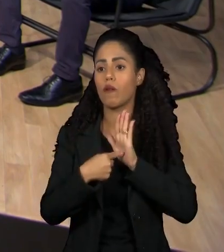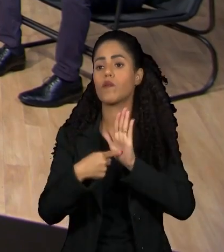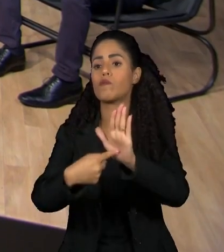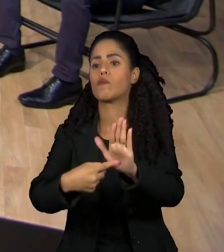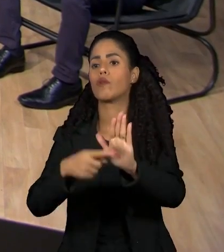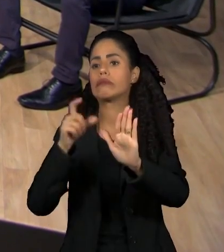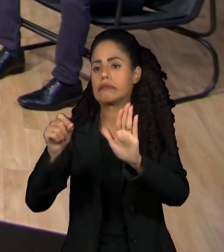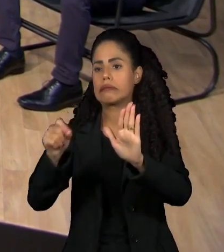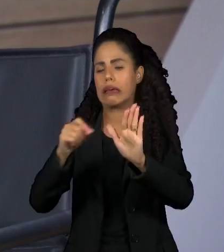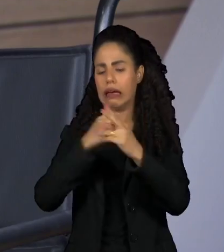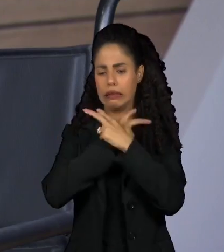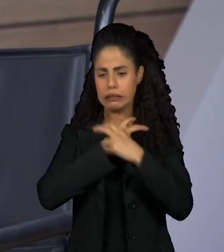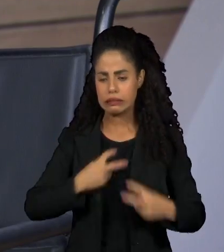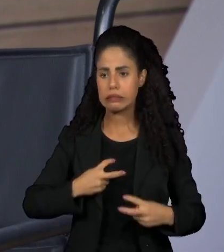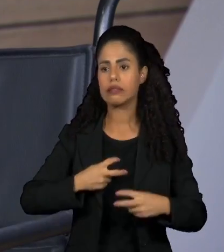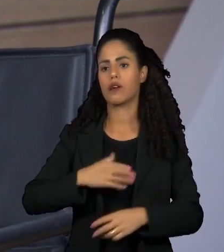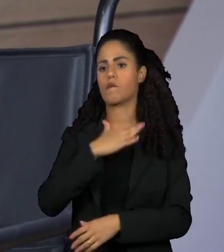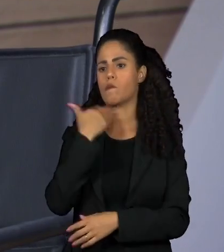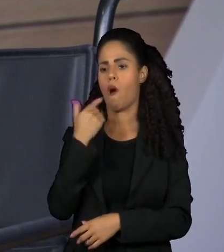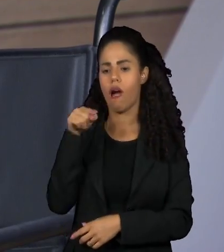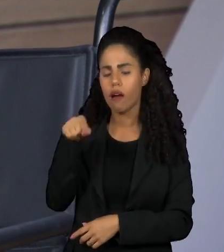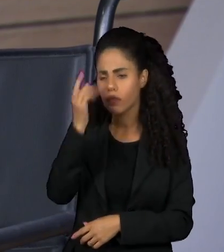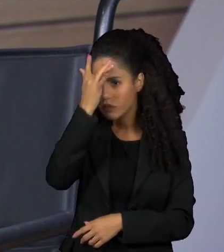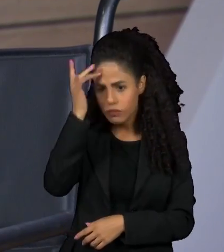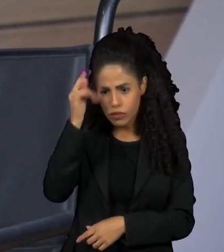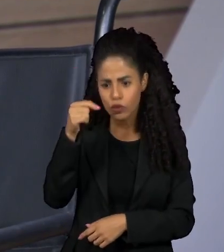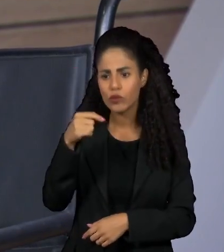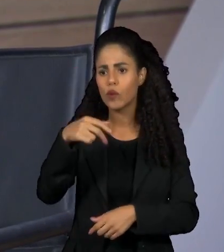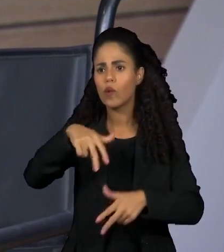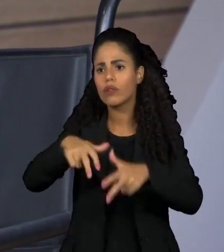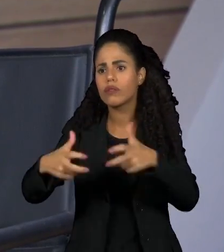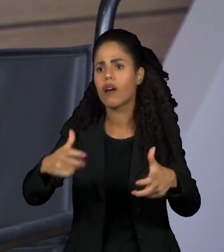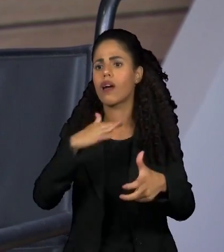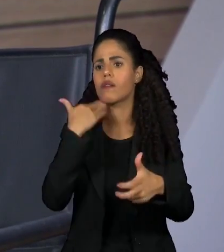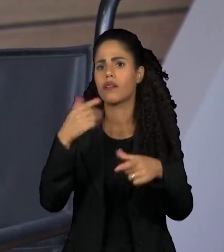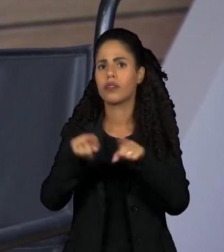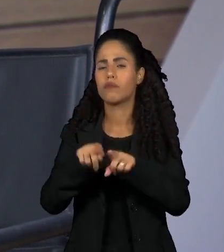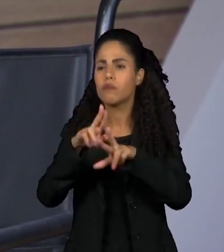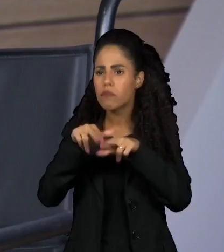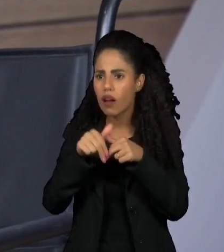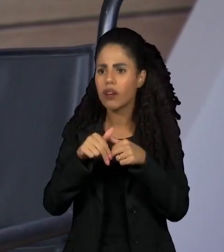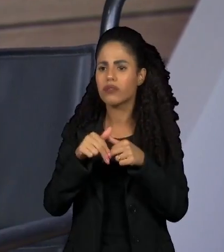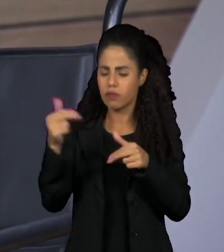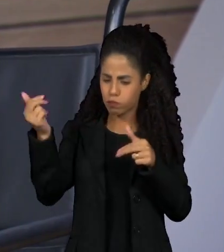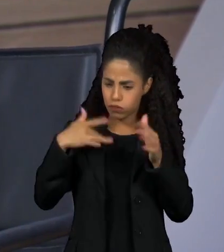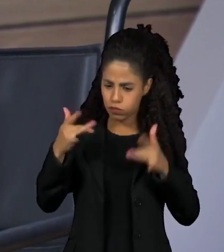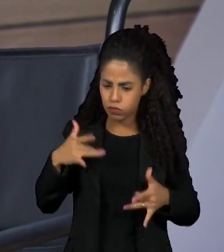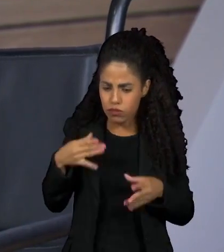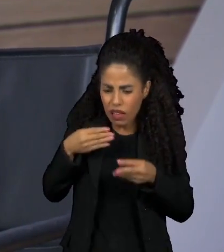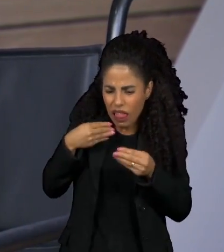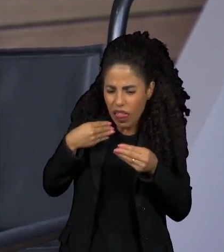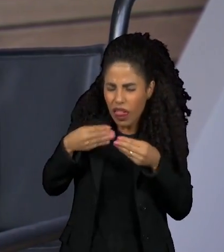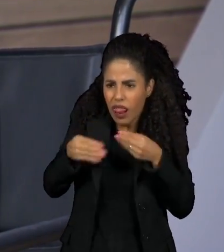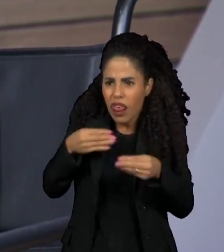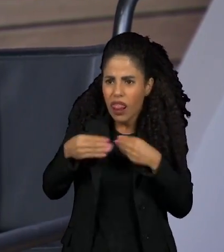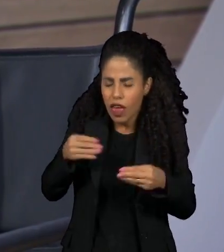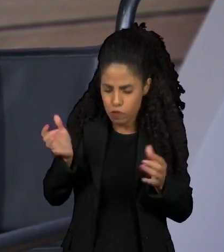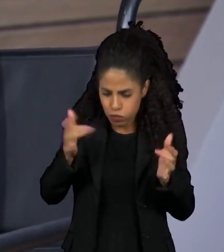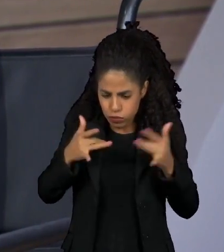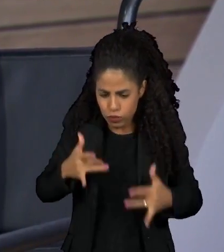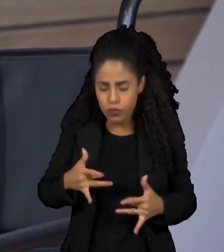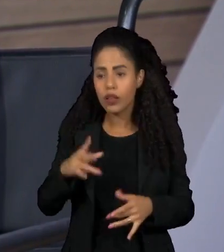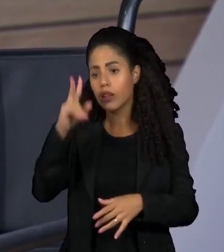efeitos tóxicos, e hoje se estuda muito como essas partículas e tudo que tem dentro dela, né? Lembrar